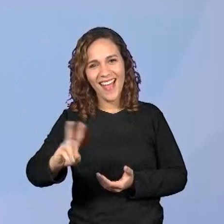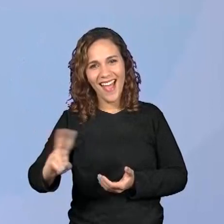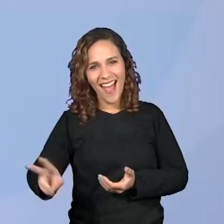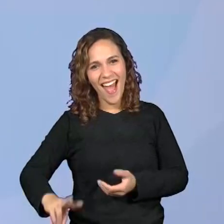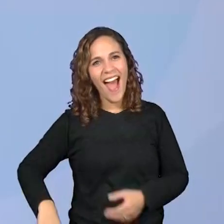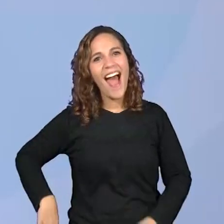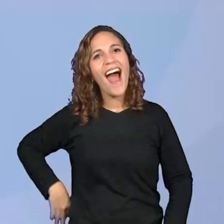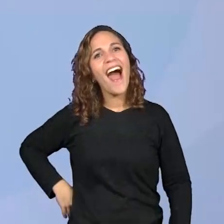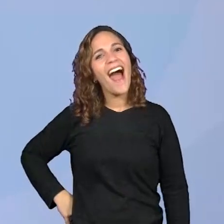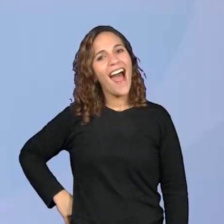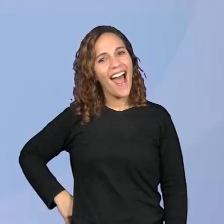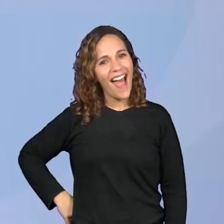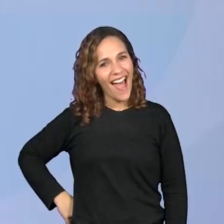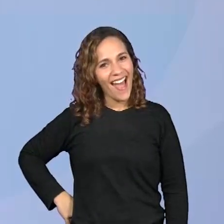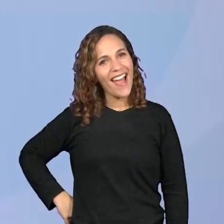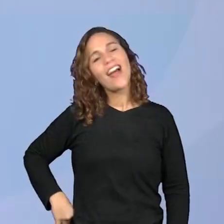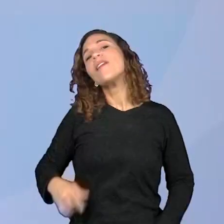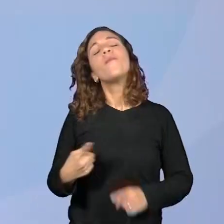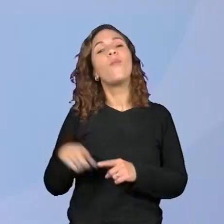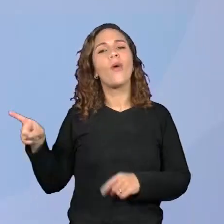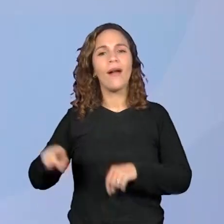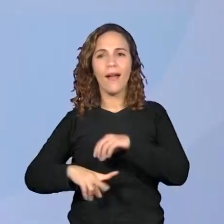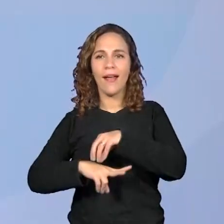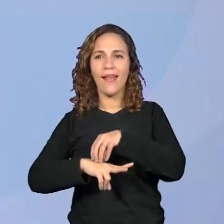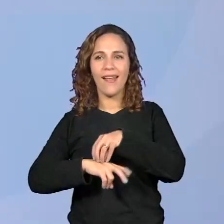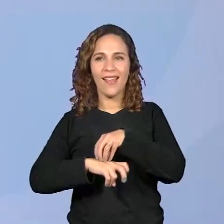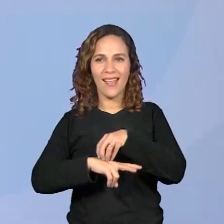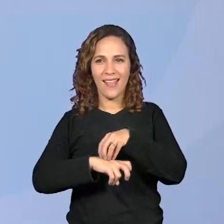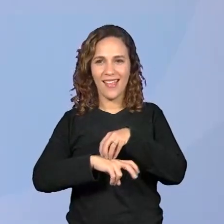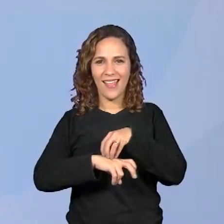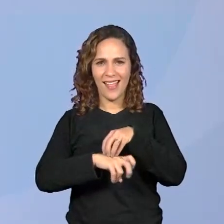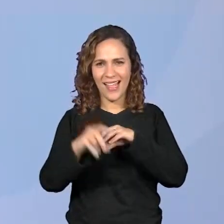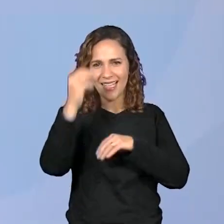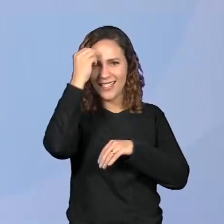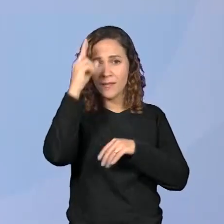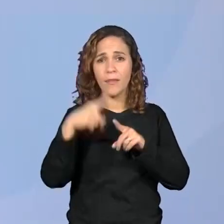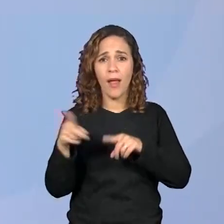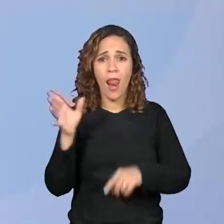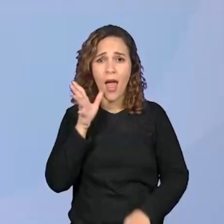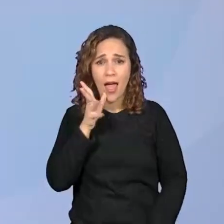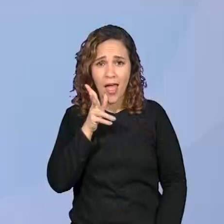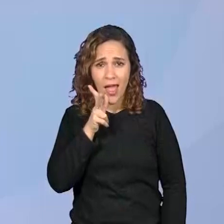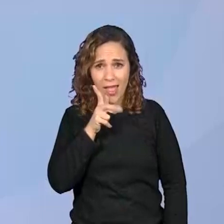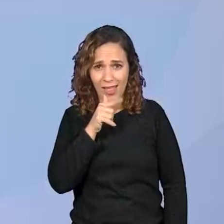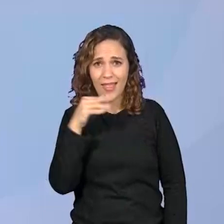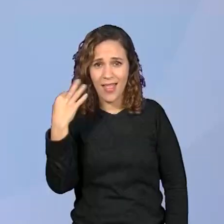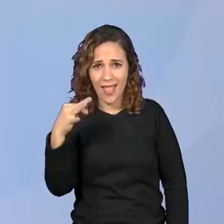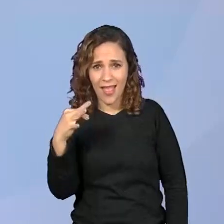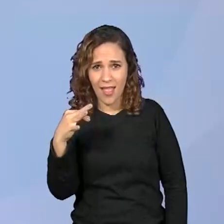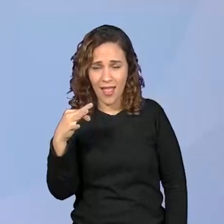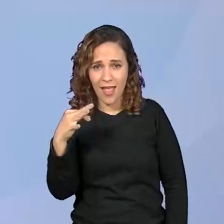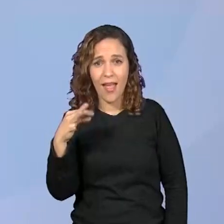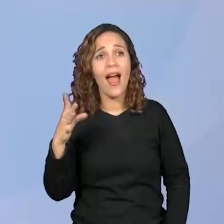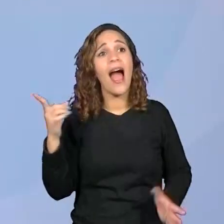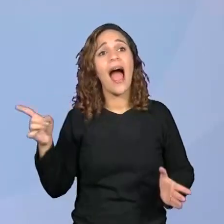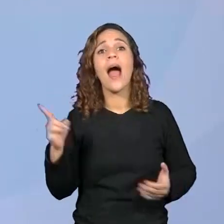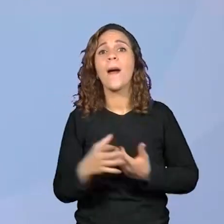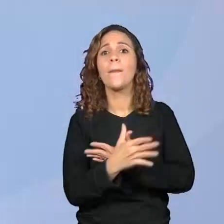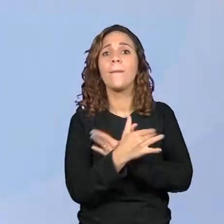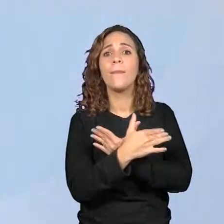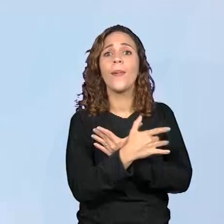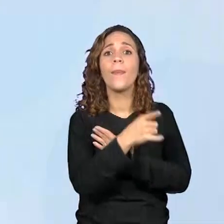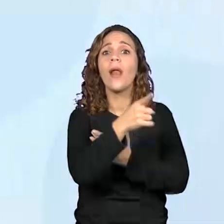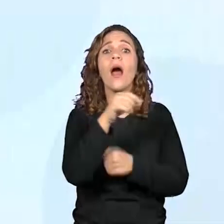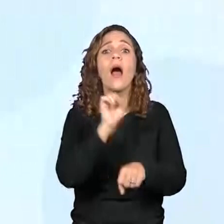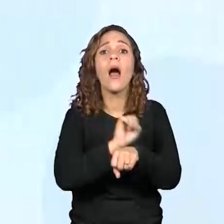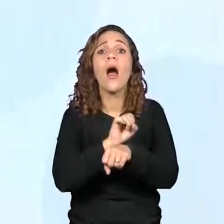esse caramelo, hein? Que é um caramujo, um caracol. Ele é lento, né, professor? Então, olha só, tá uma representação bem legal, porque